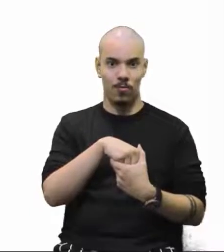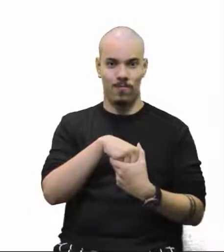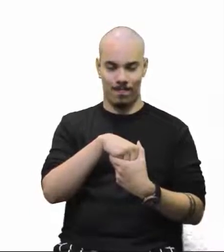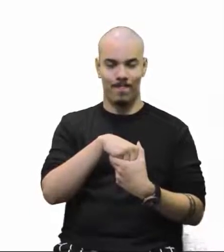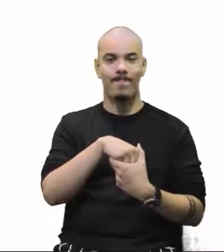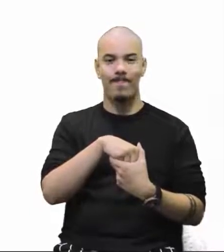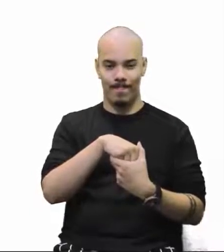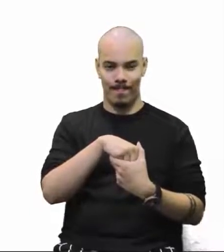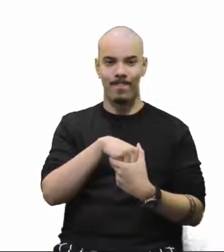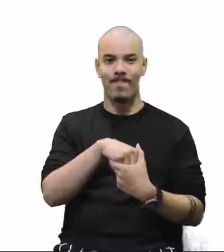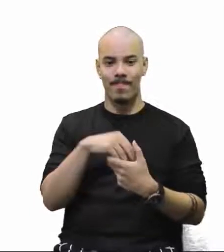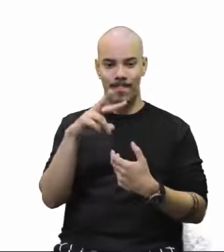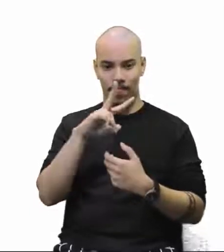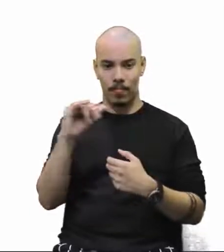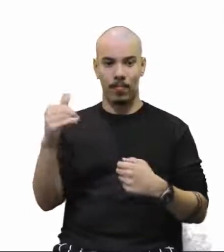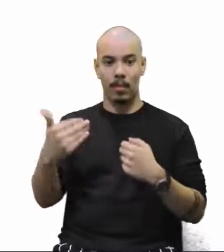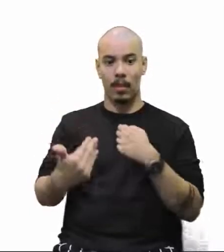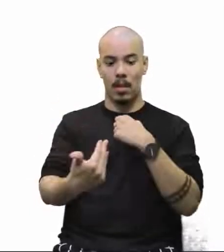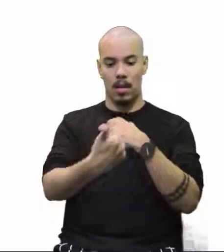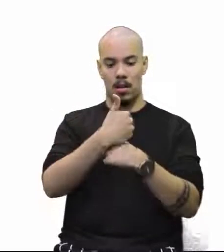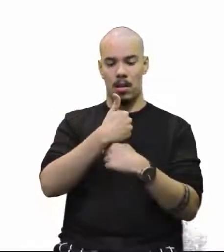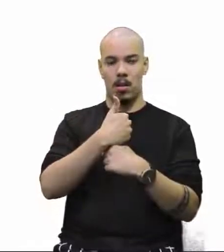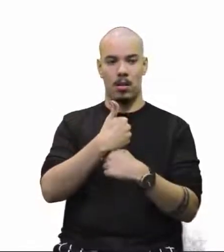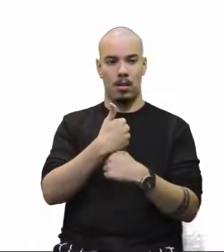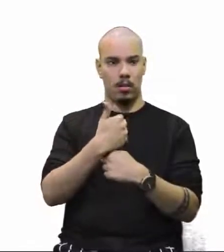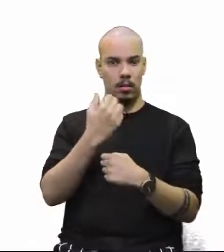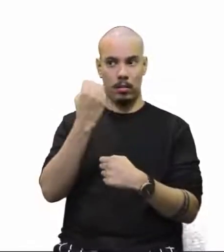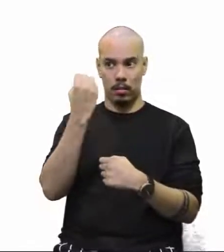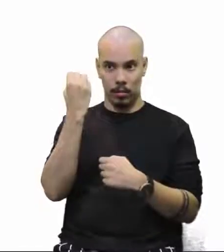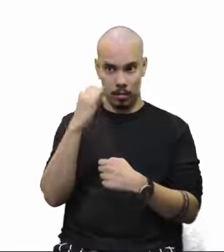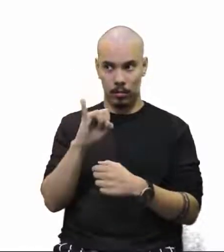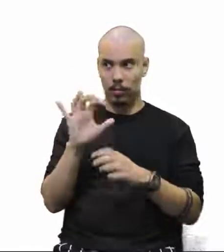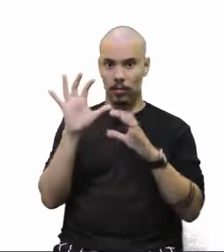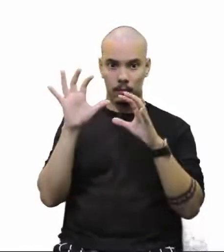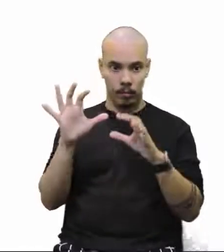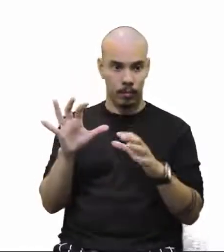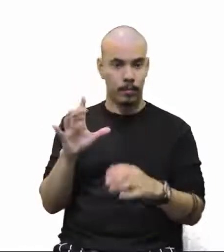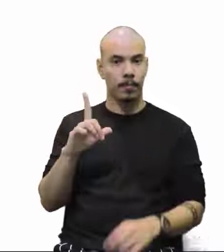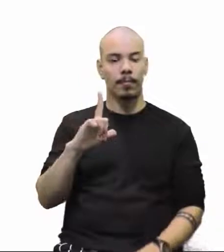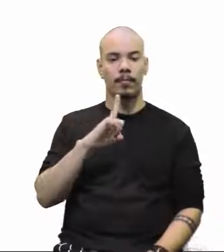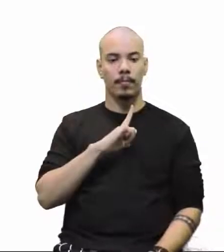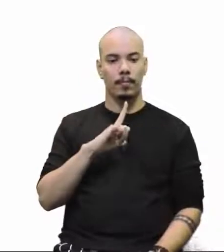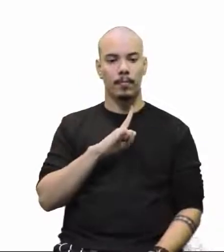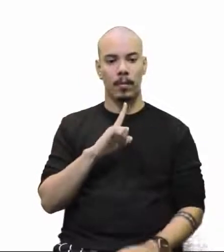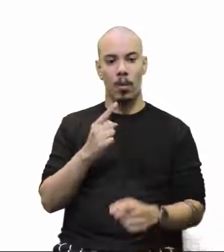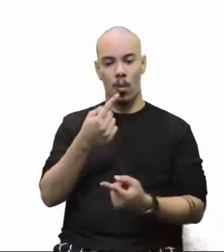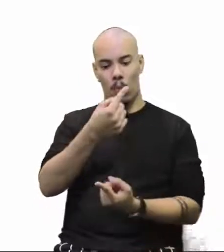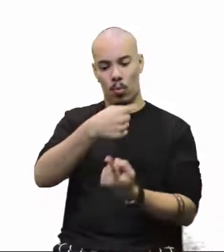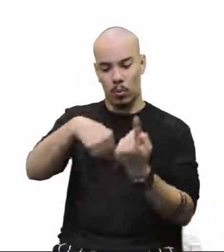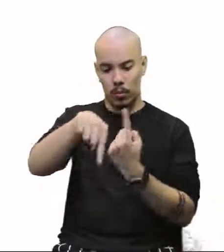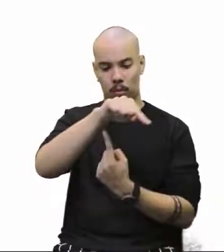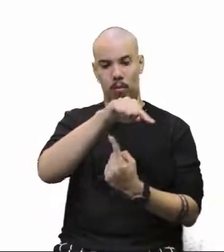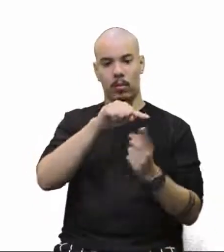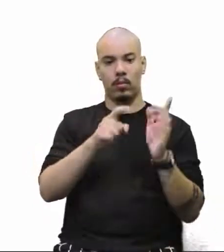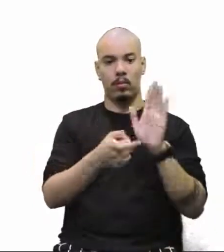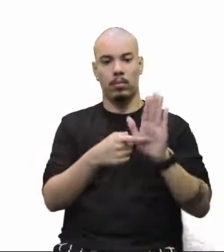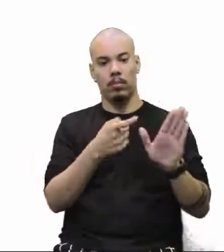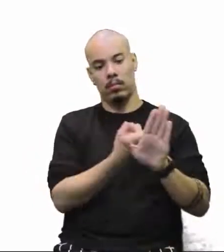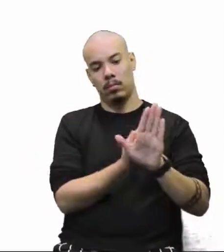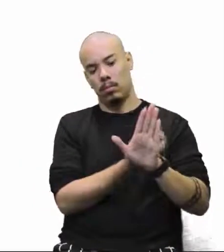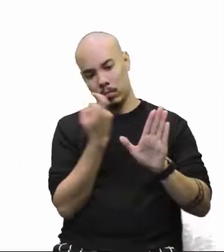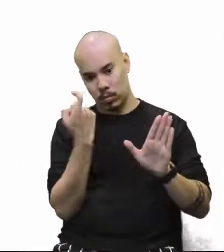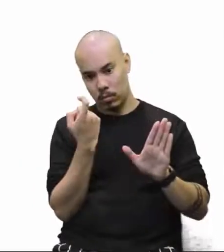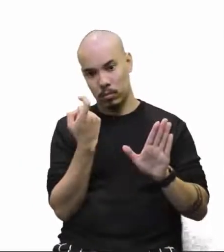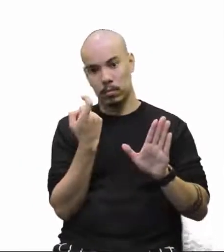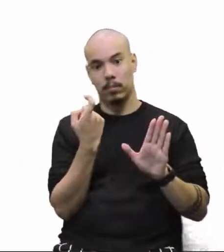Ó, entrando para lá. Ó. Então, se fosse aqui, estaria saindo. Então, são dois casos. Então,